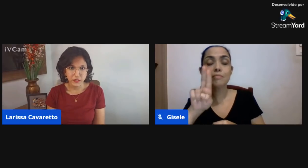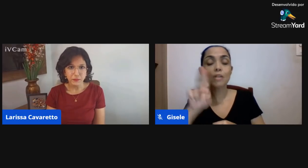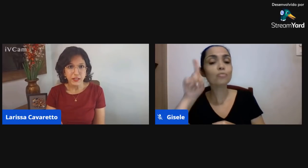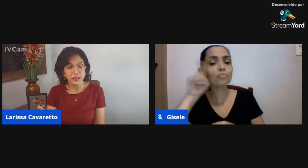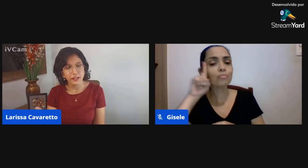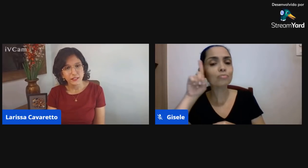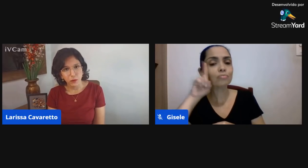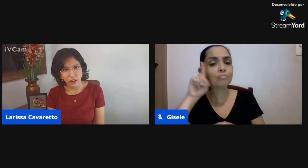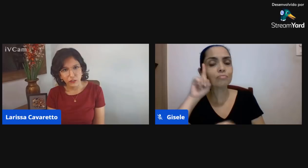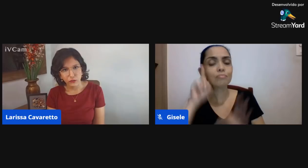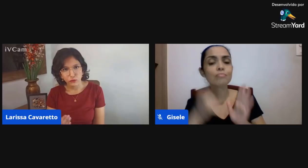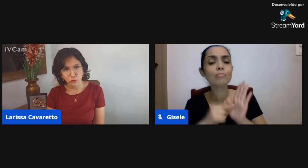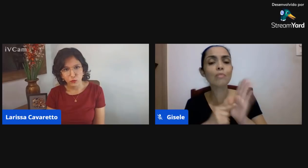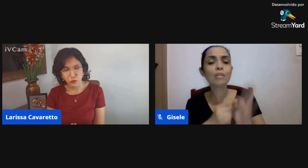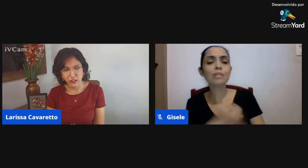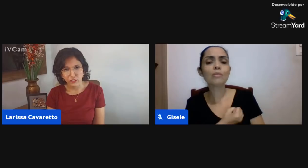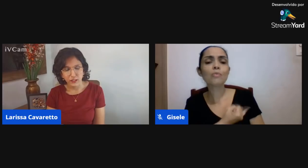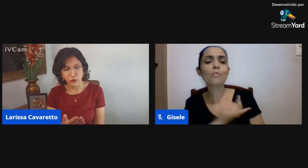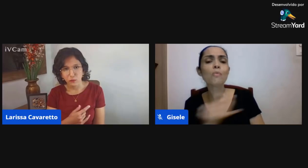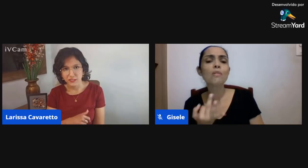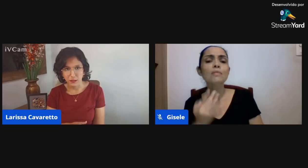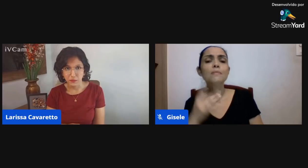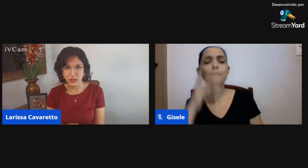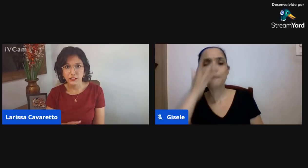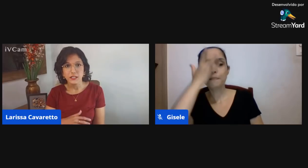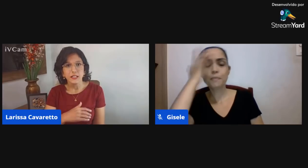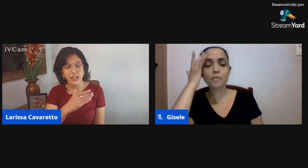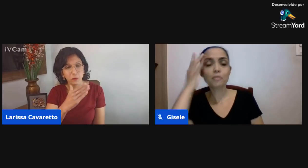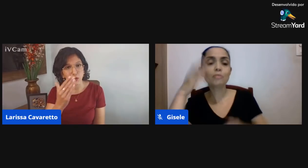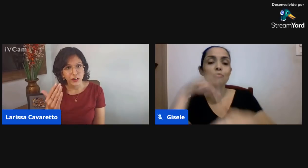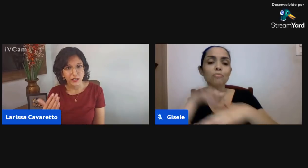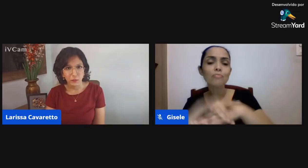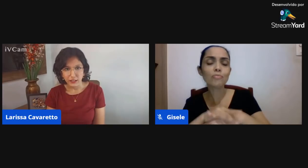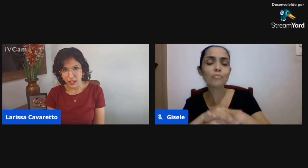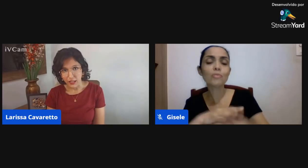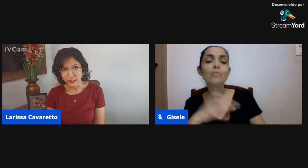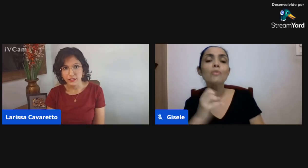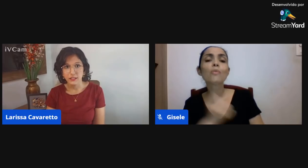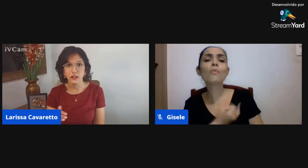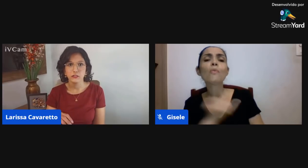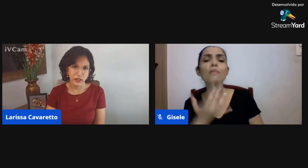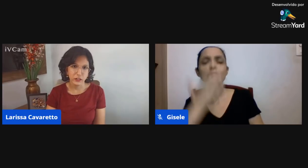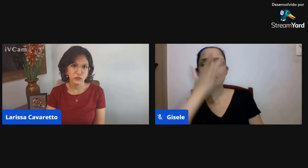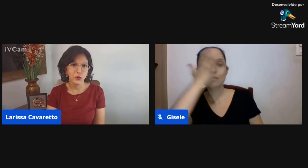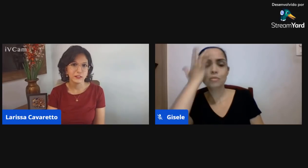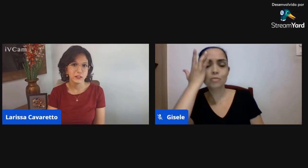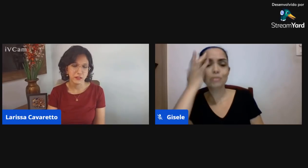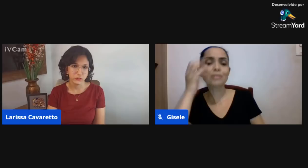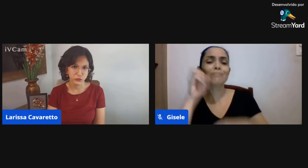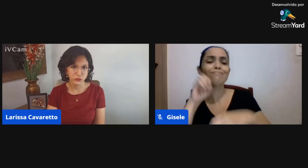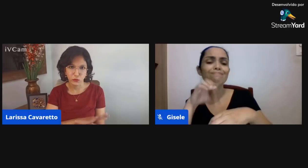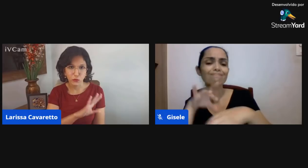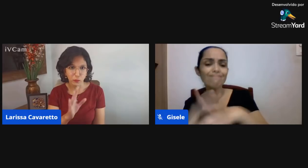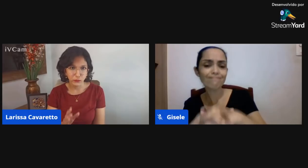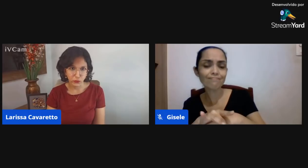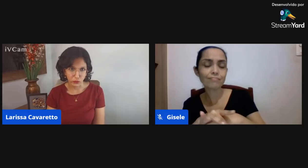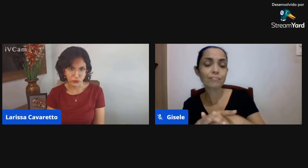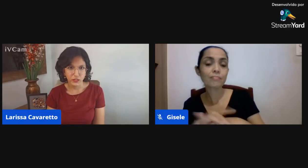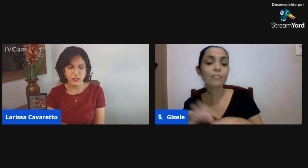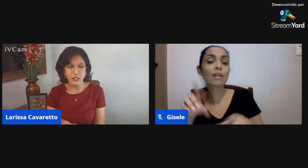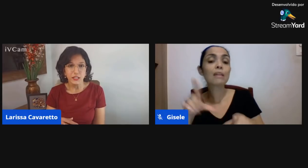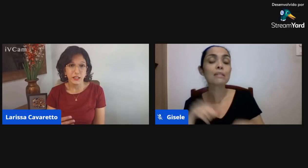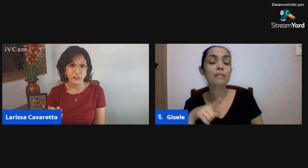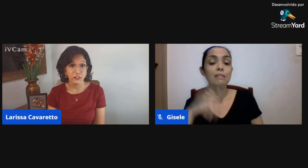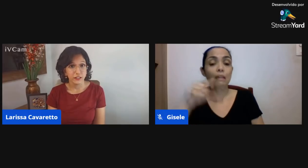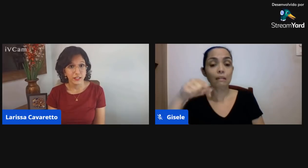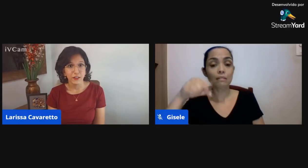e esses boletins, os últimos boletins da última semana, têm mostrado uma queda, tanto em Campo Grande quanto em Mato Grosso do Sul como um todo. E a gente